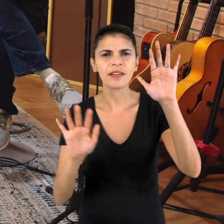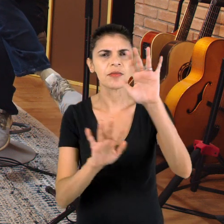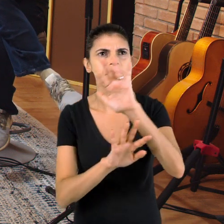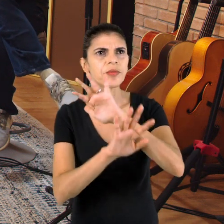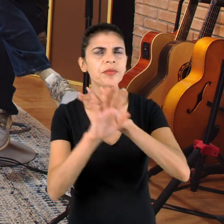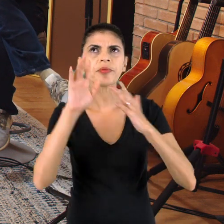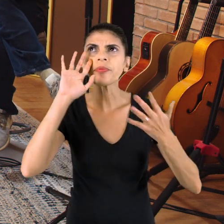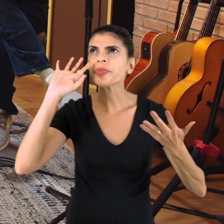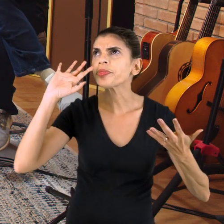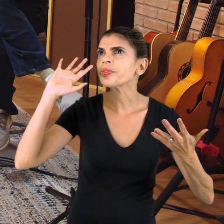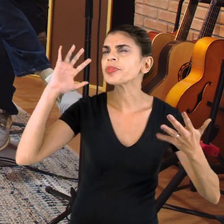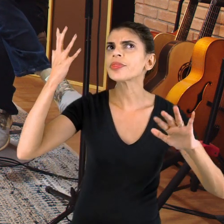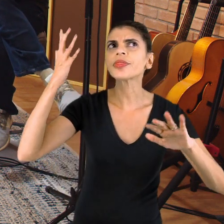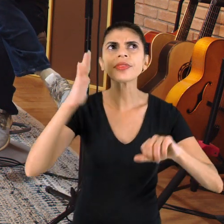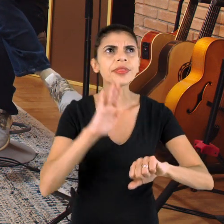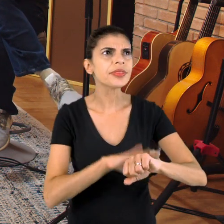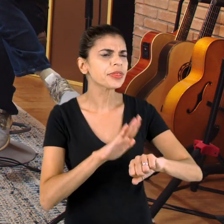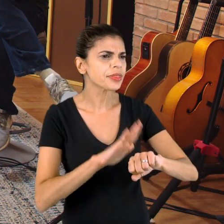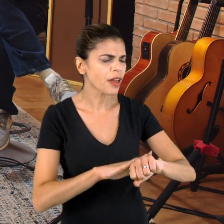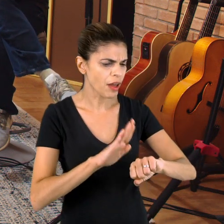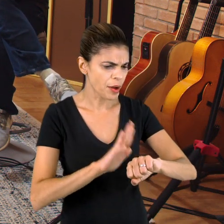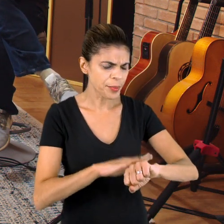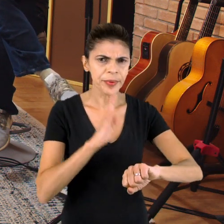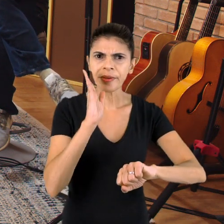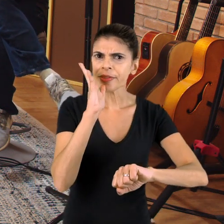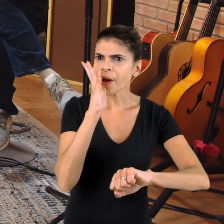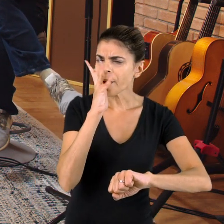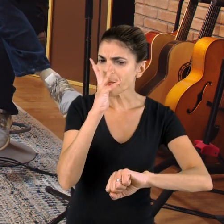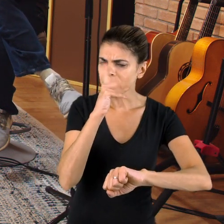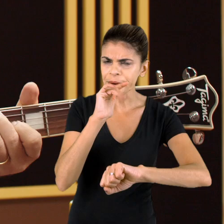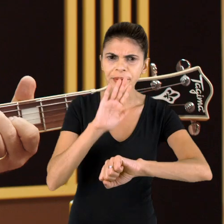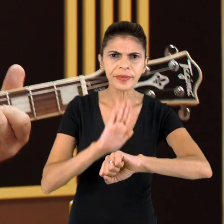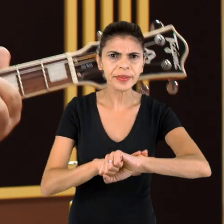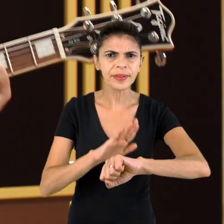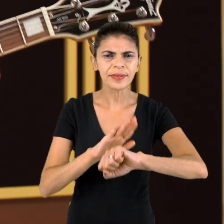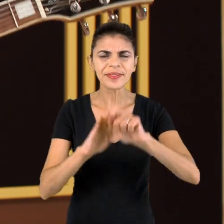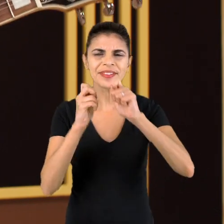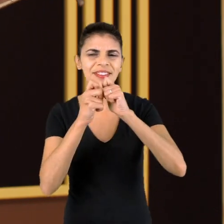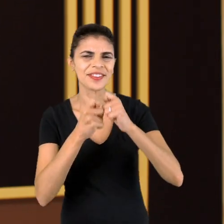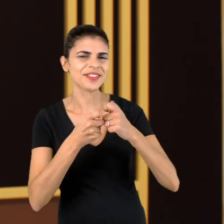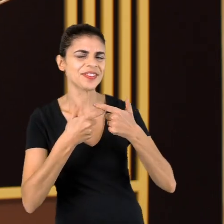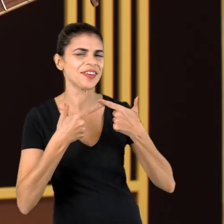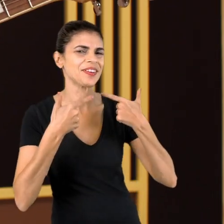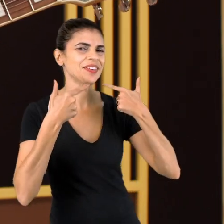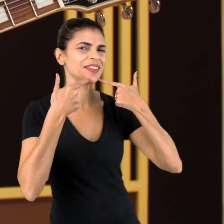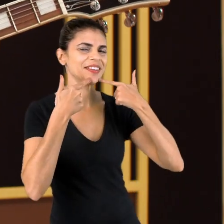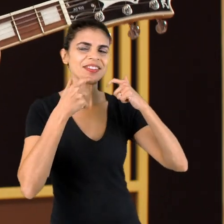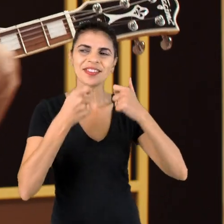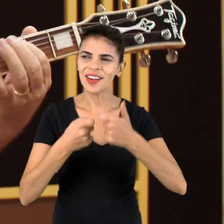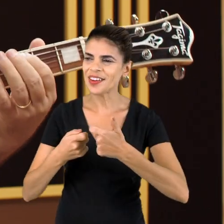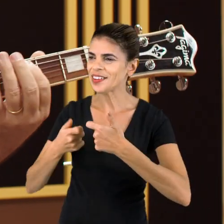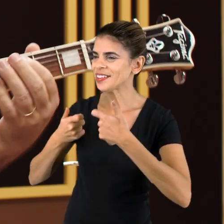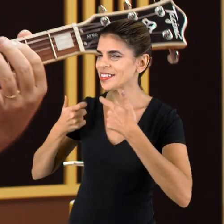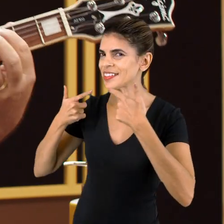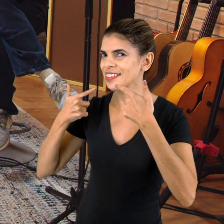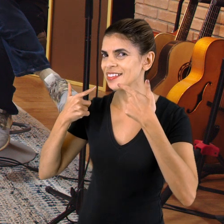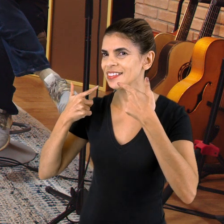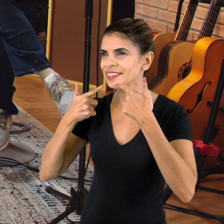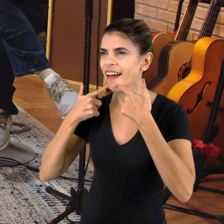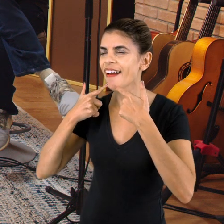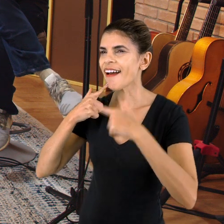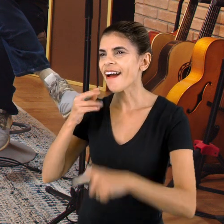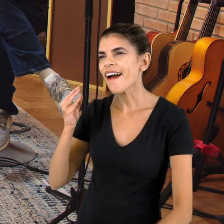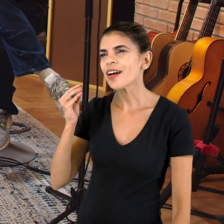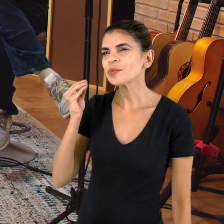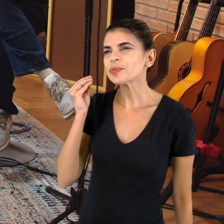do tempo e era tempo demais. O seu olhou sorrindo pra mim, me acenou